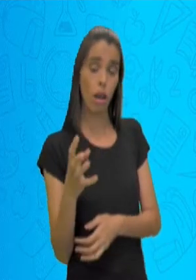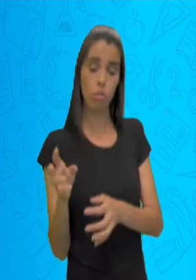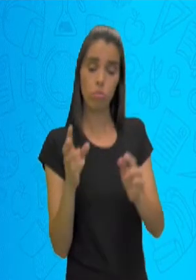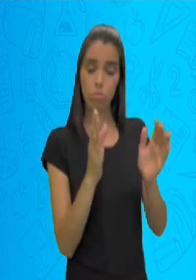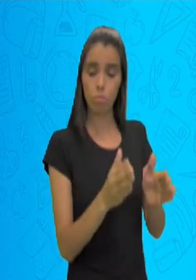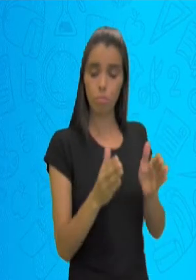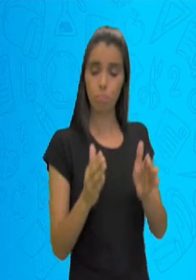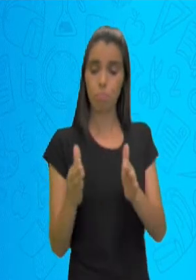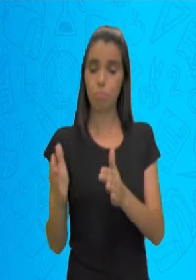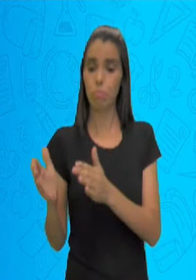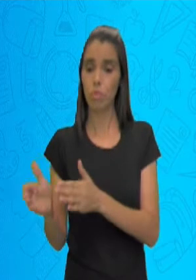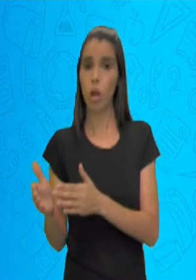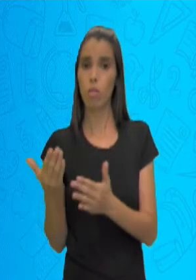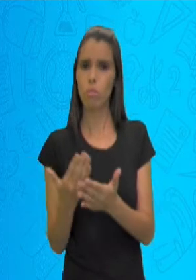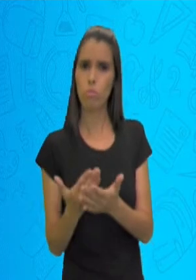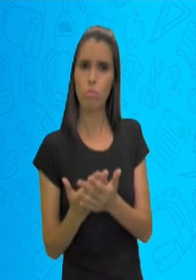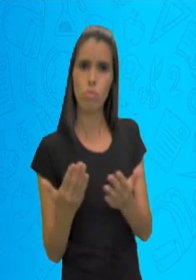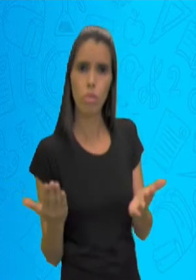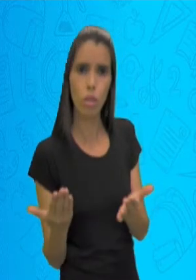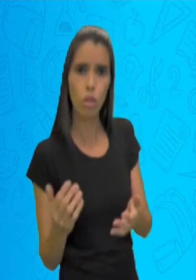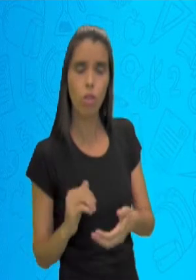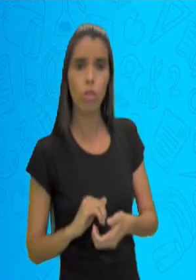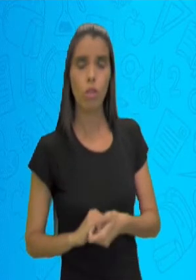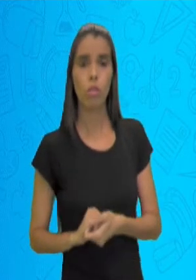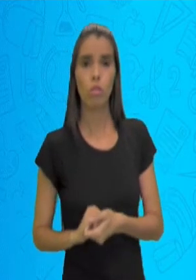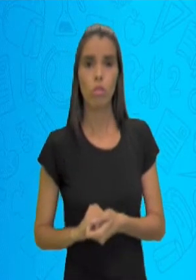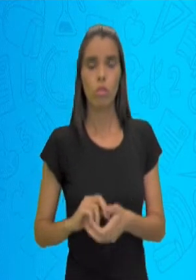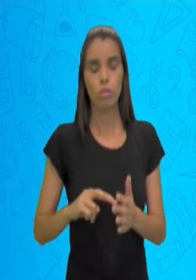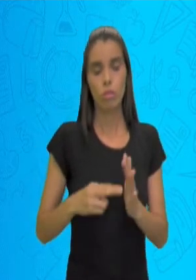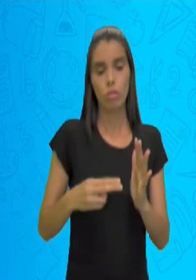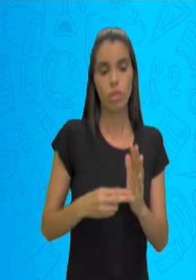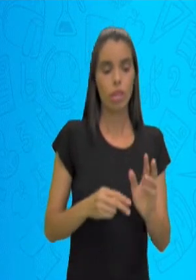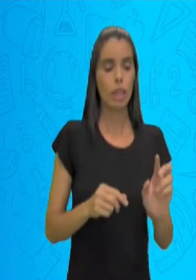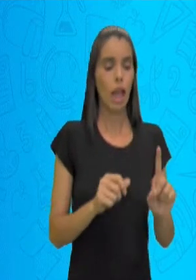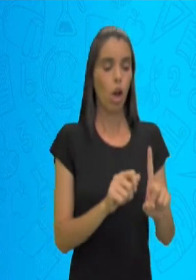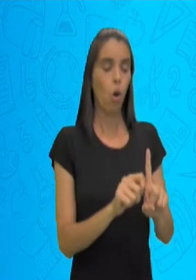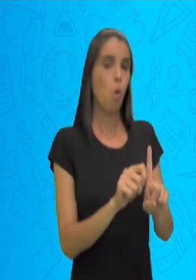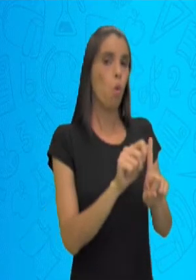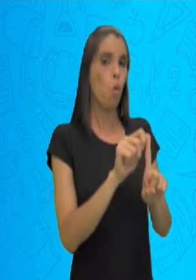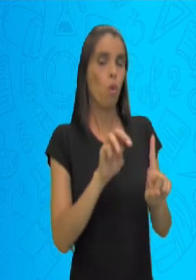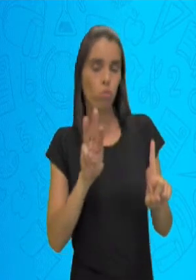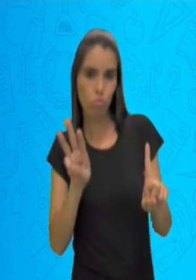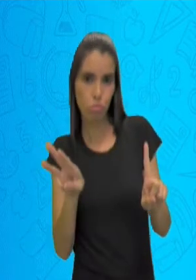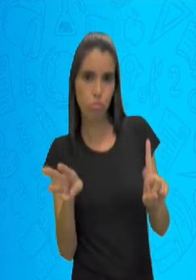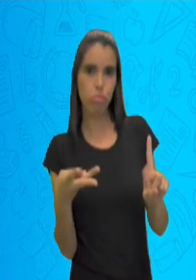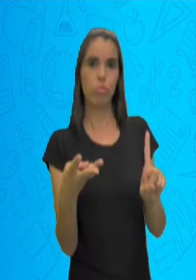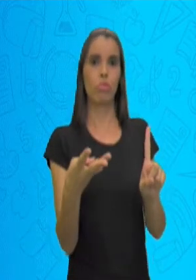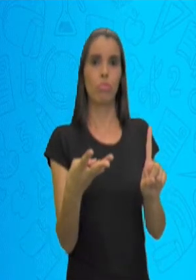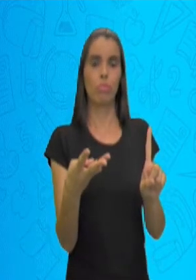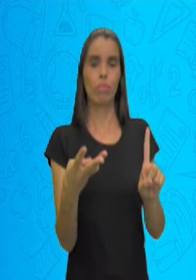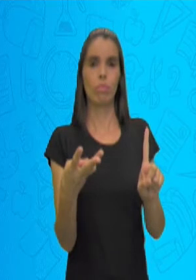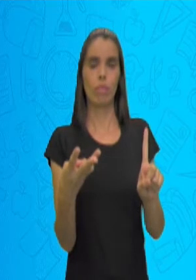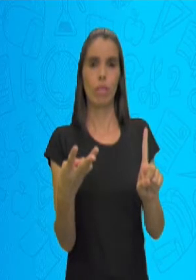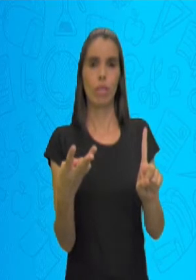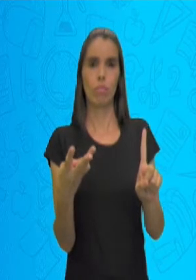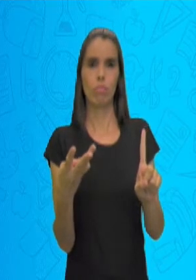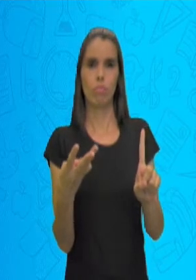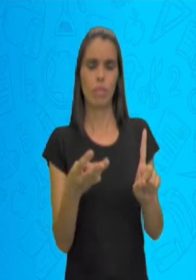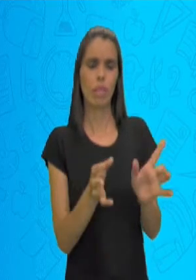estudando hoje, ó, que é a unidade de milhar. E ela é a classe